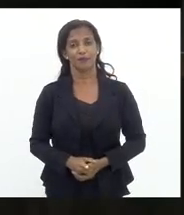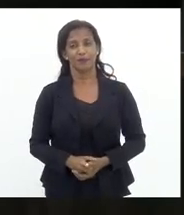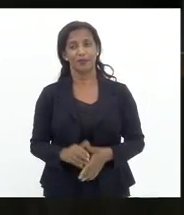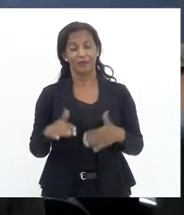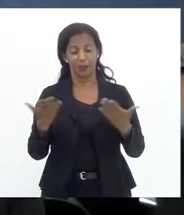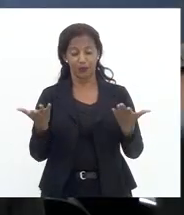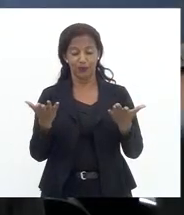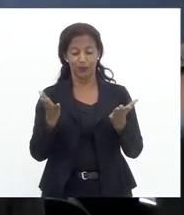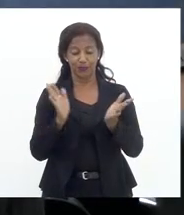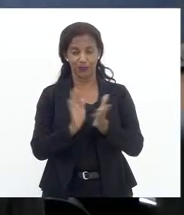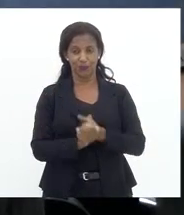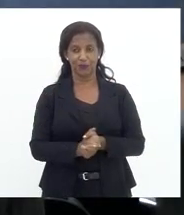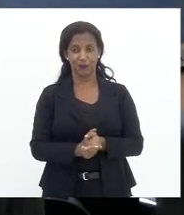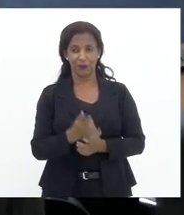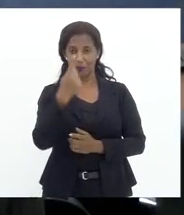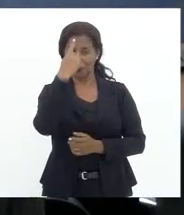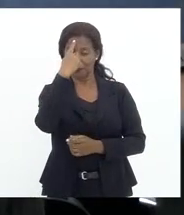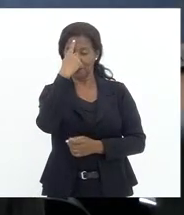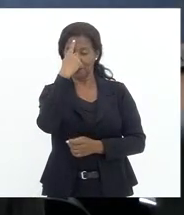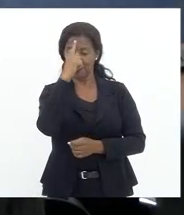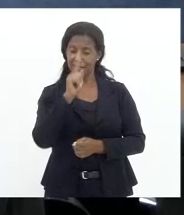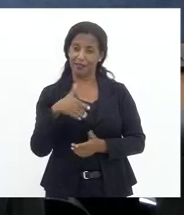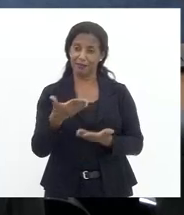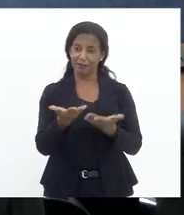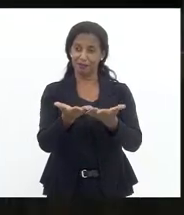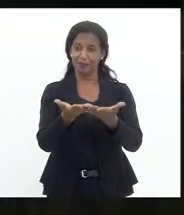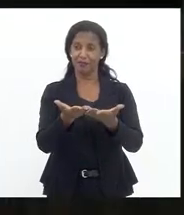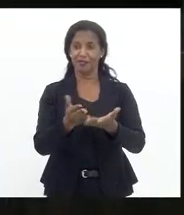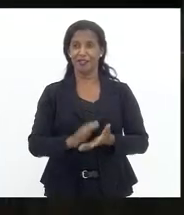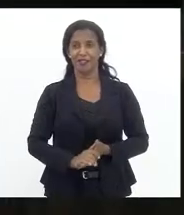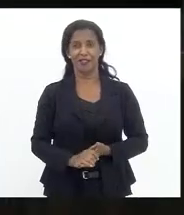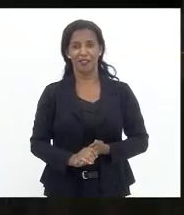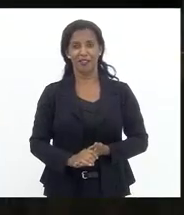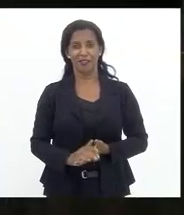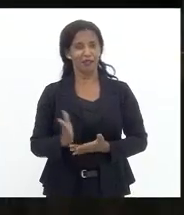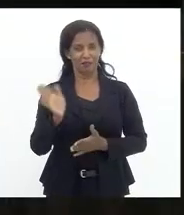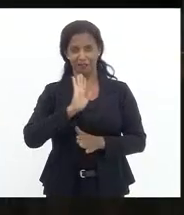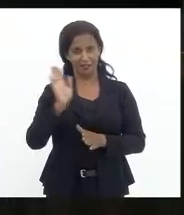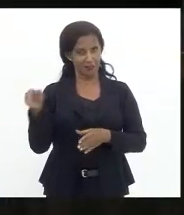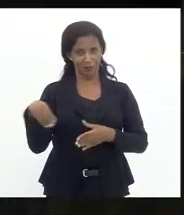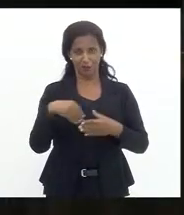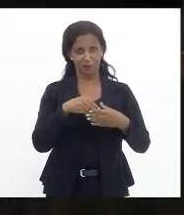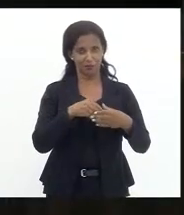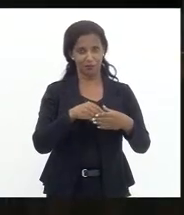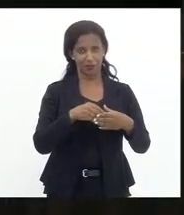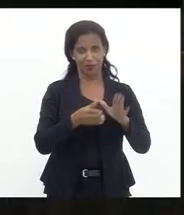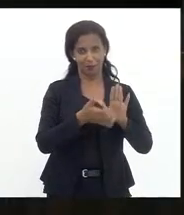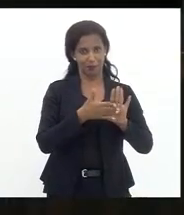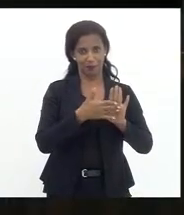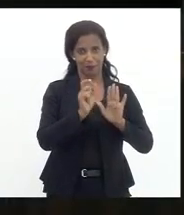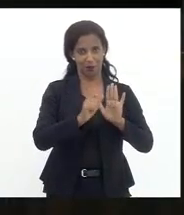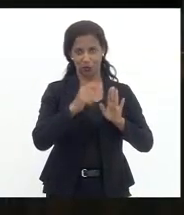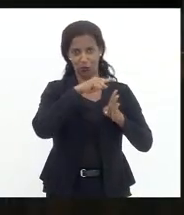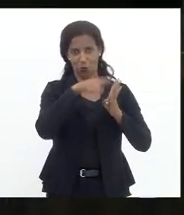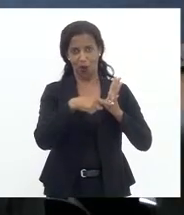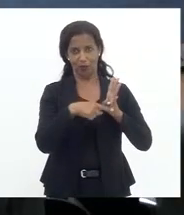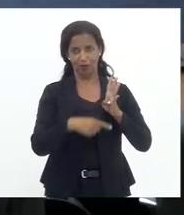Então. Ah, pensei que Vossa Excelência... Então, Excelência, então não vou trazer a pauta de Vossa Excelência, os